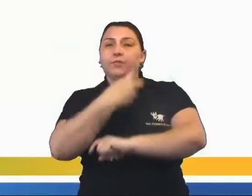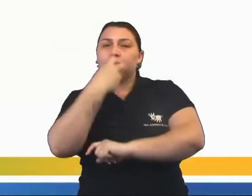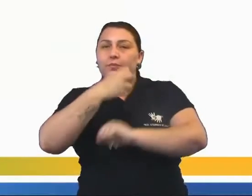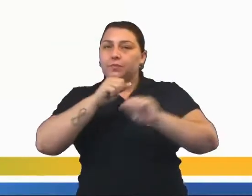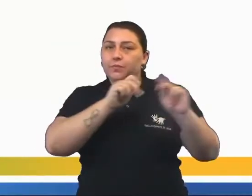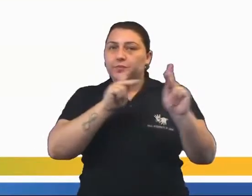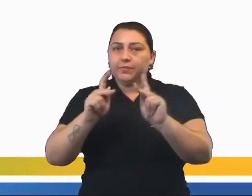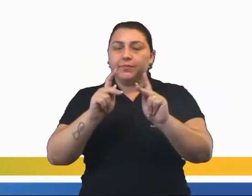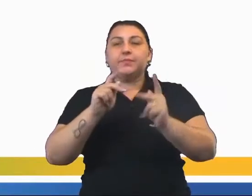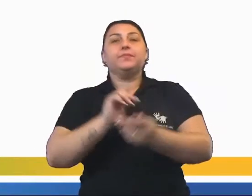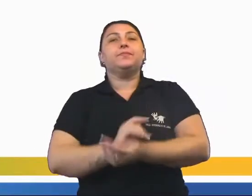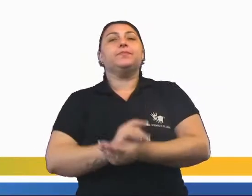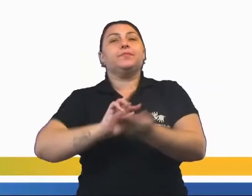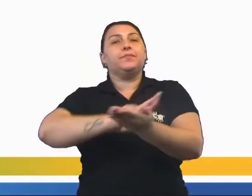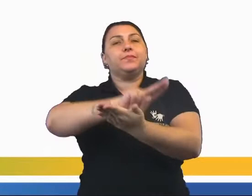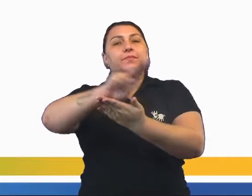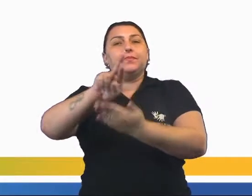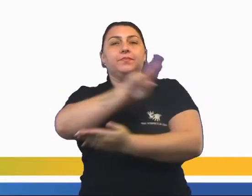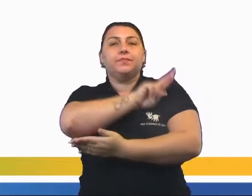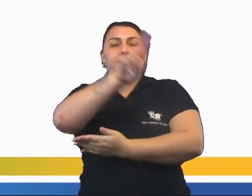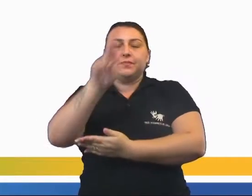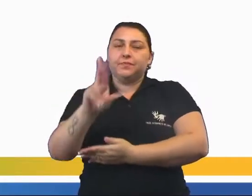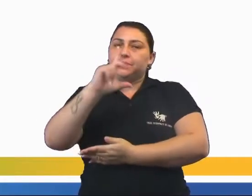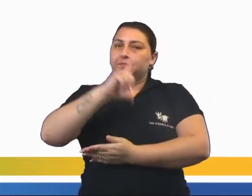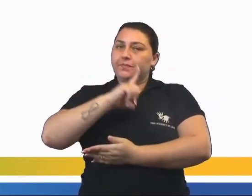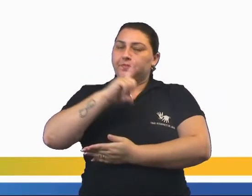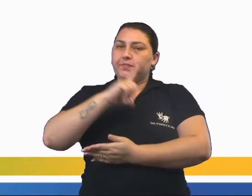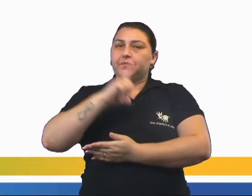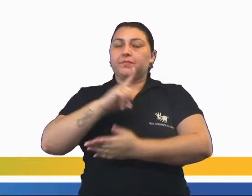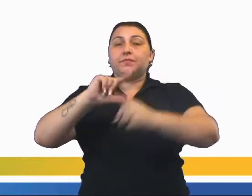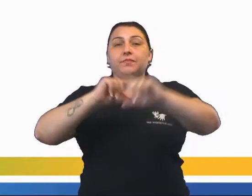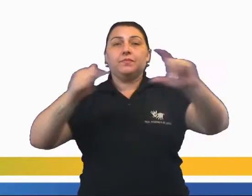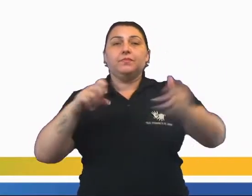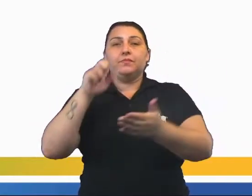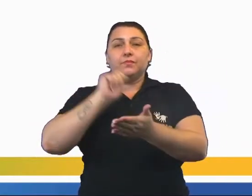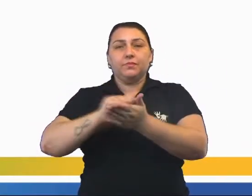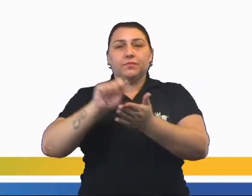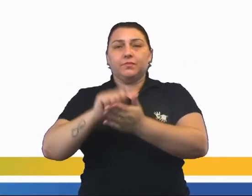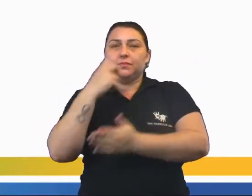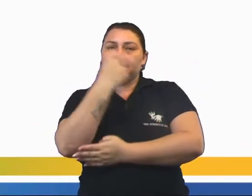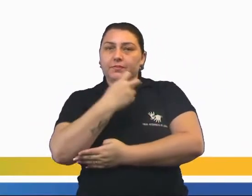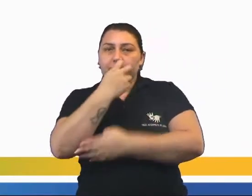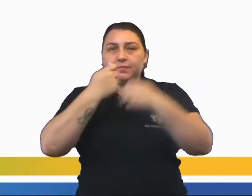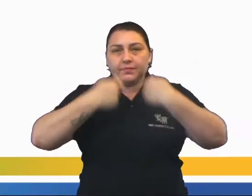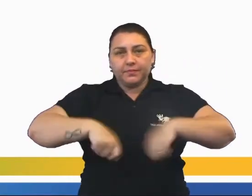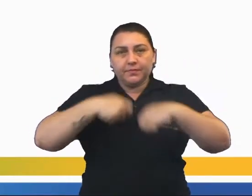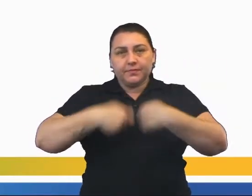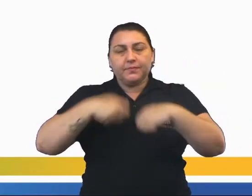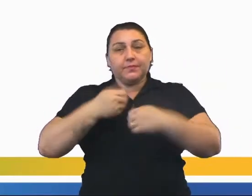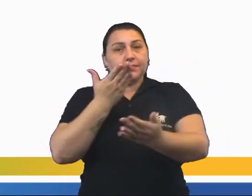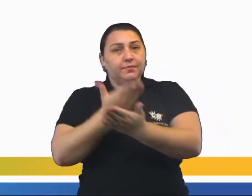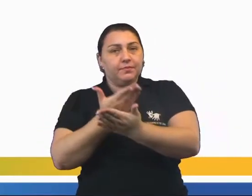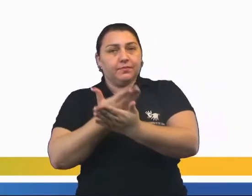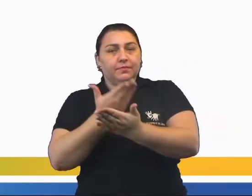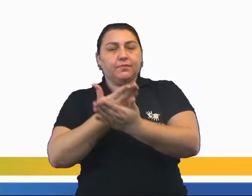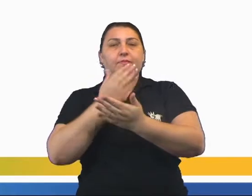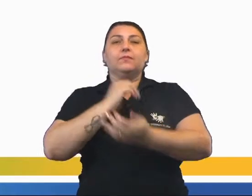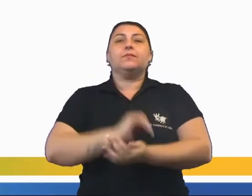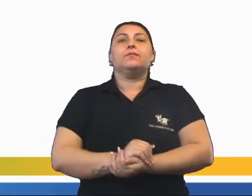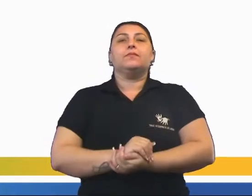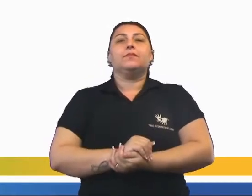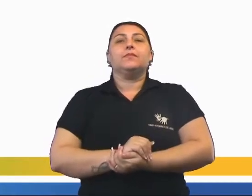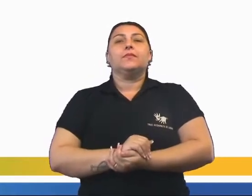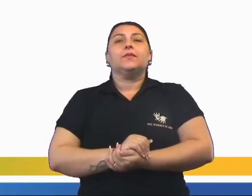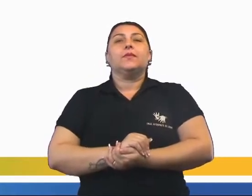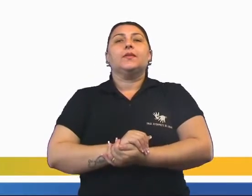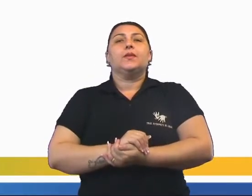Então, as variadas religiões possuem tradições orais e escritas que precisam ser estudadas